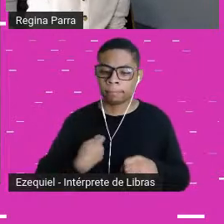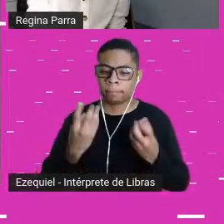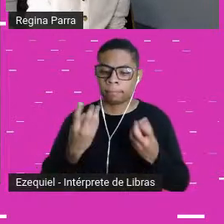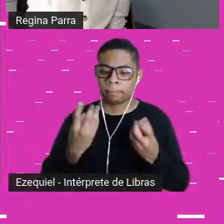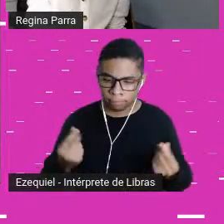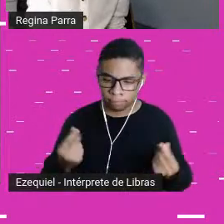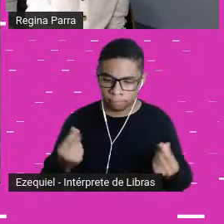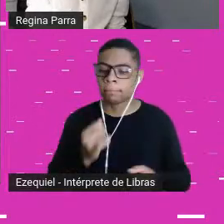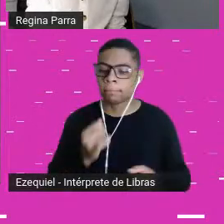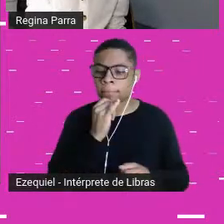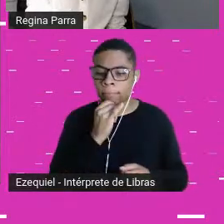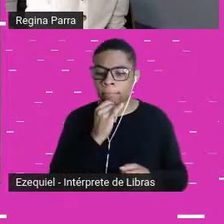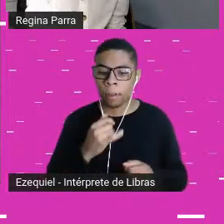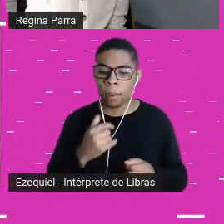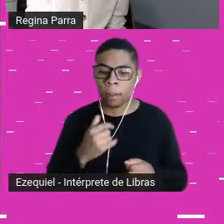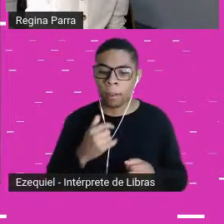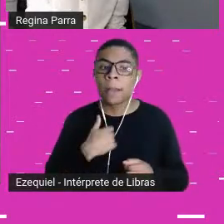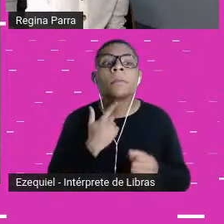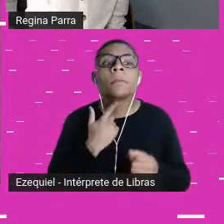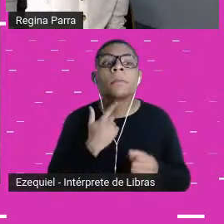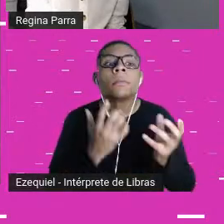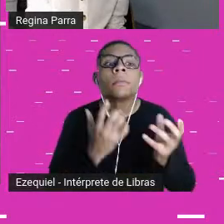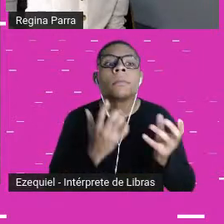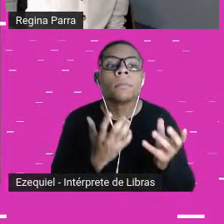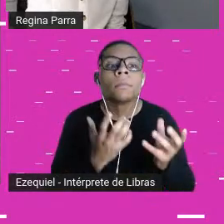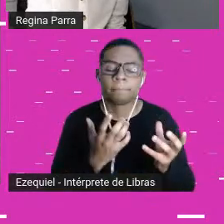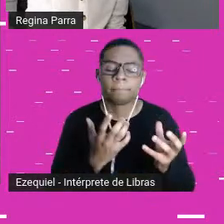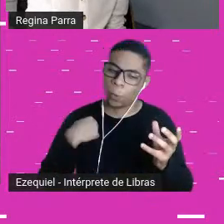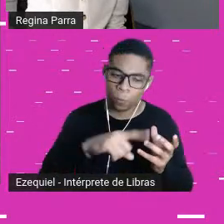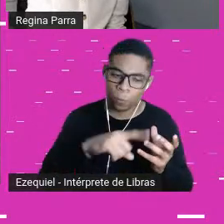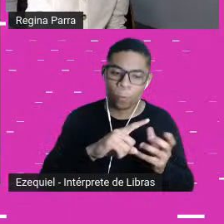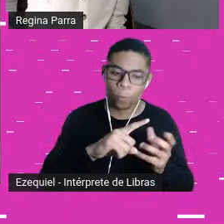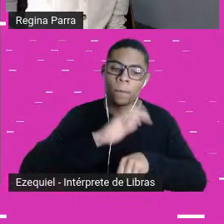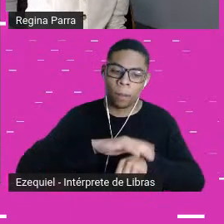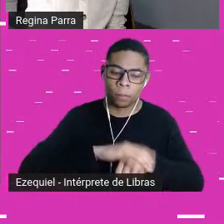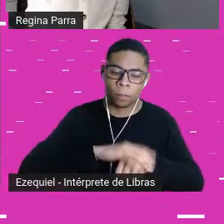assim, sem me tolir,